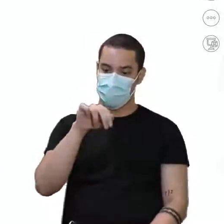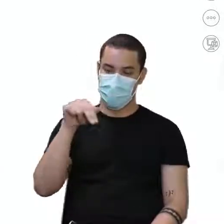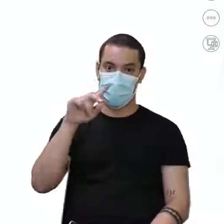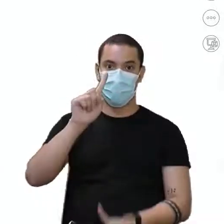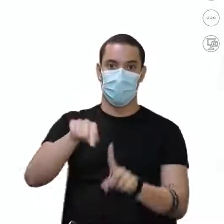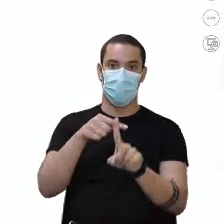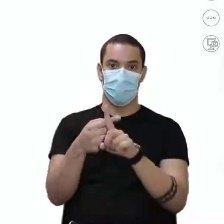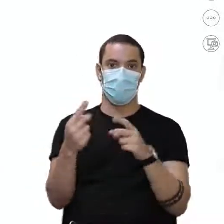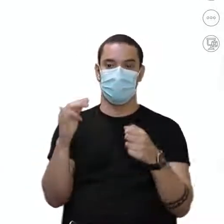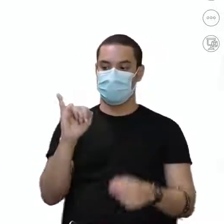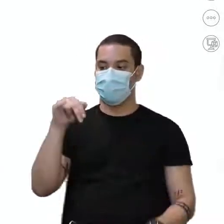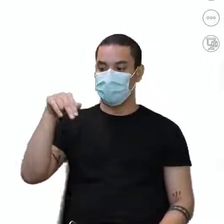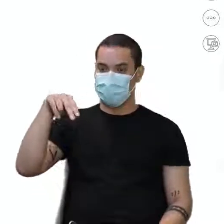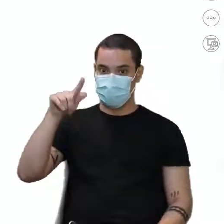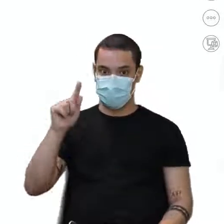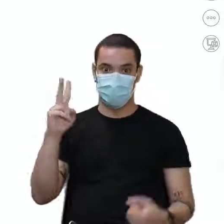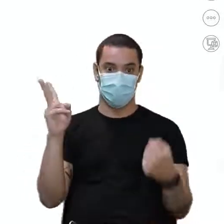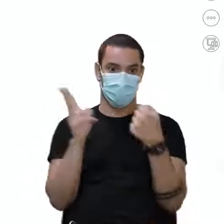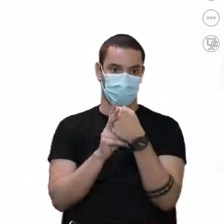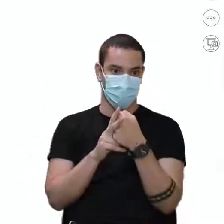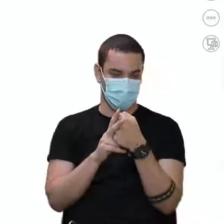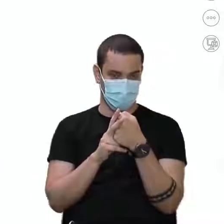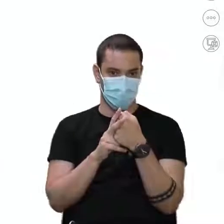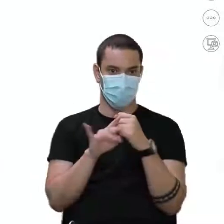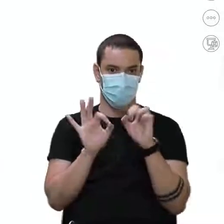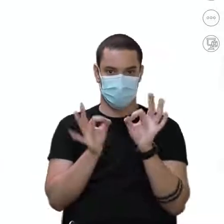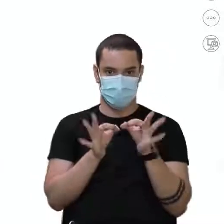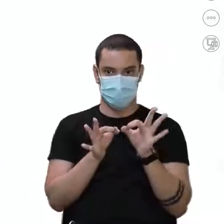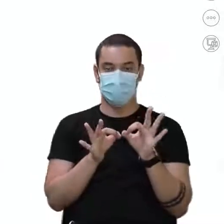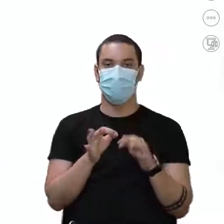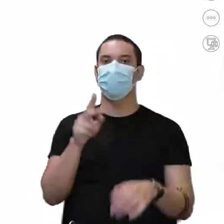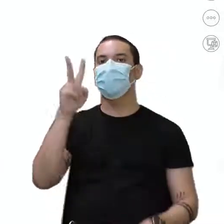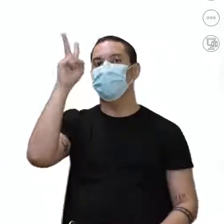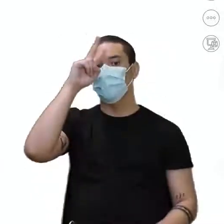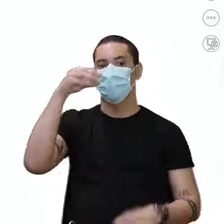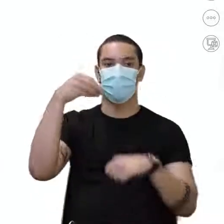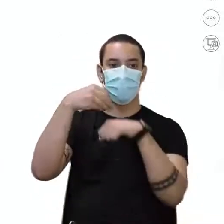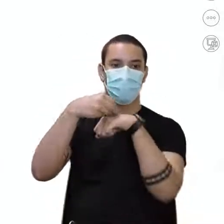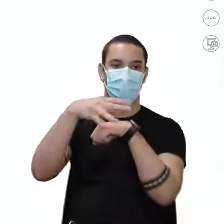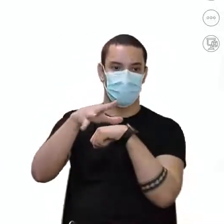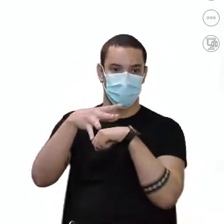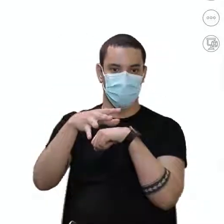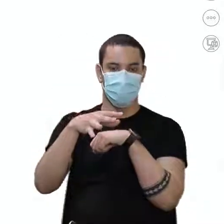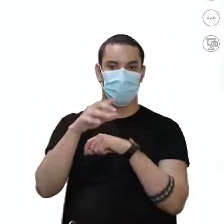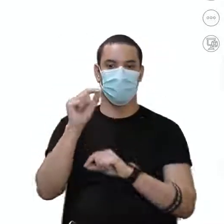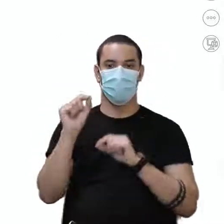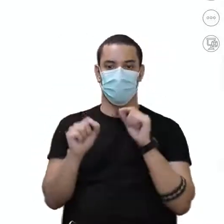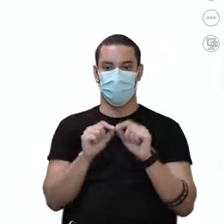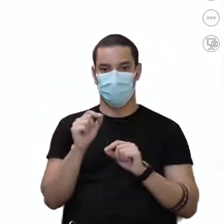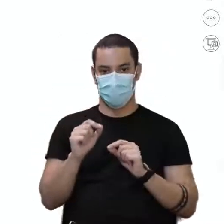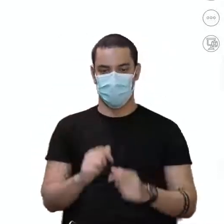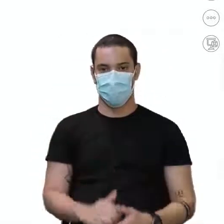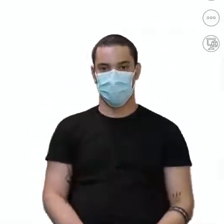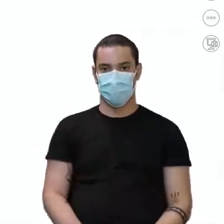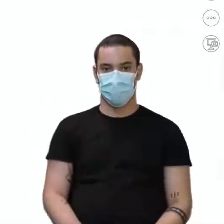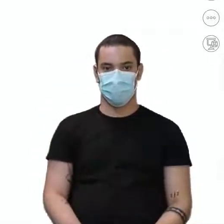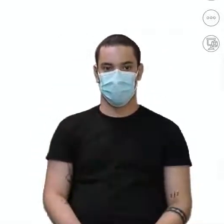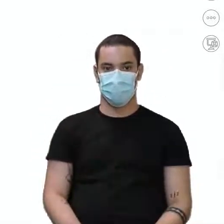que aqui eu não vou entrar muito nessa seara, mas lembra que para fins, isso mesmo, teacher, para